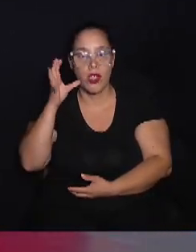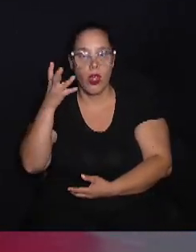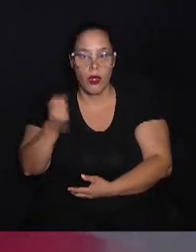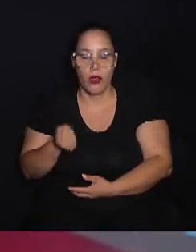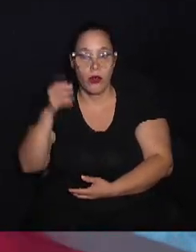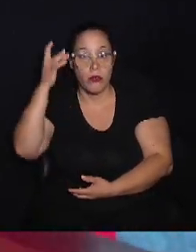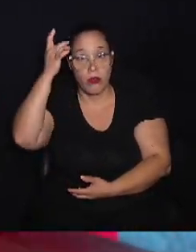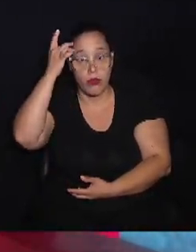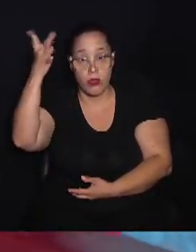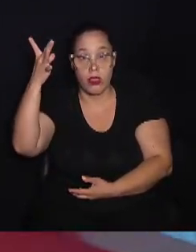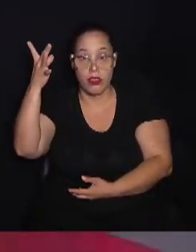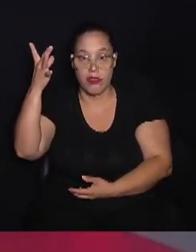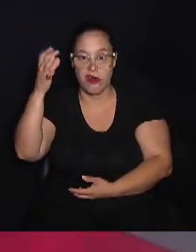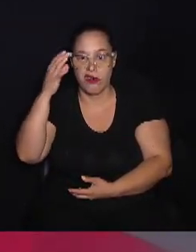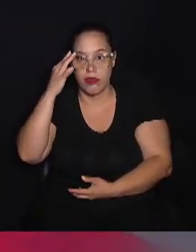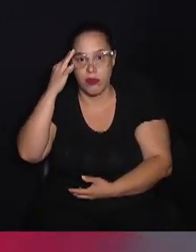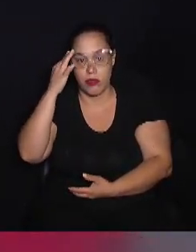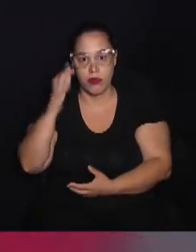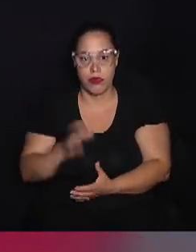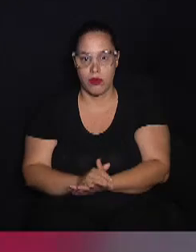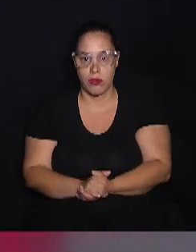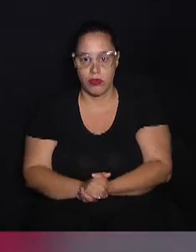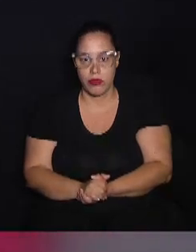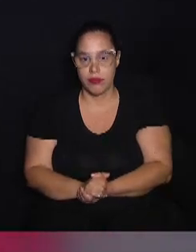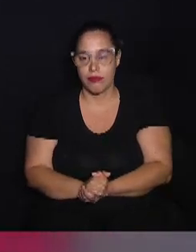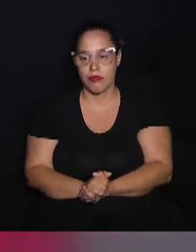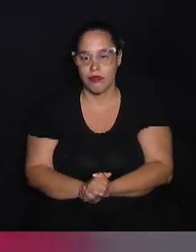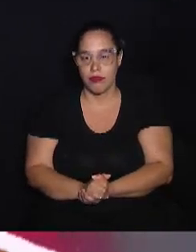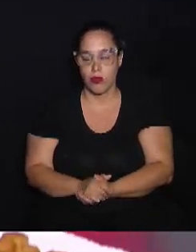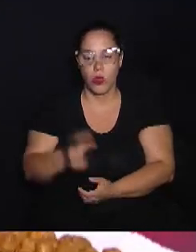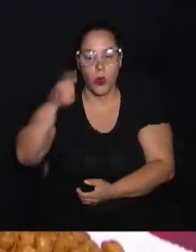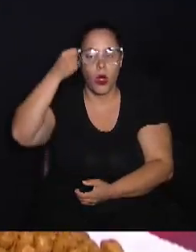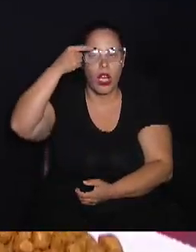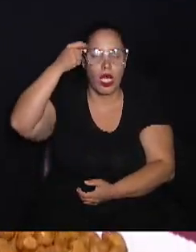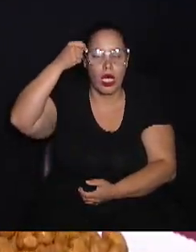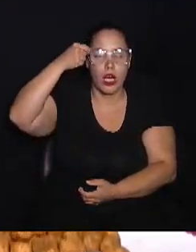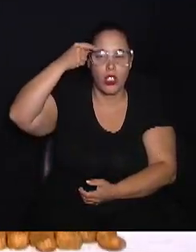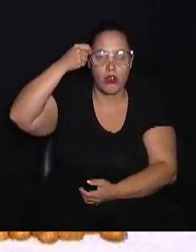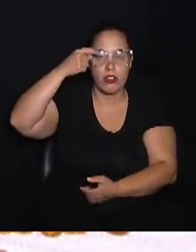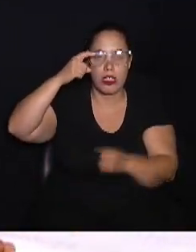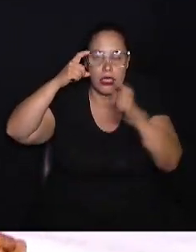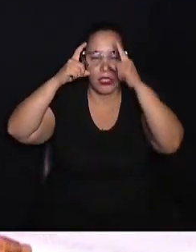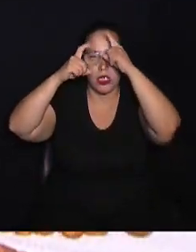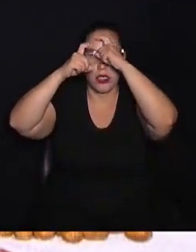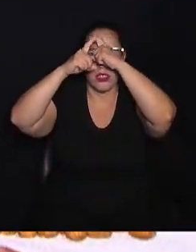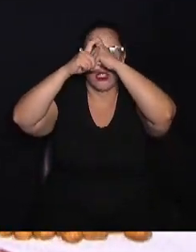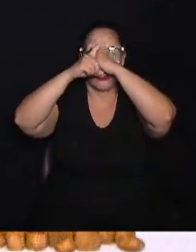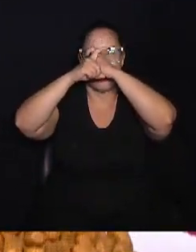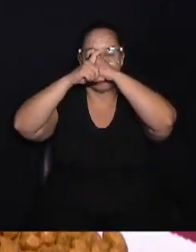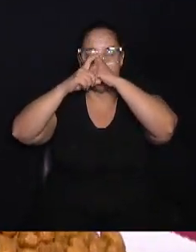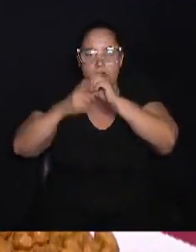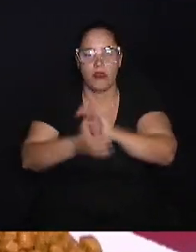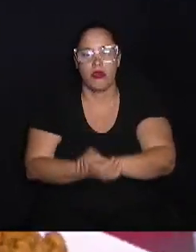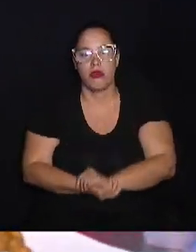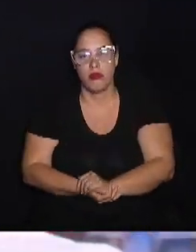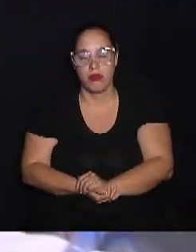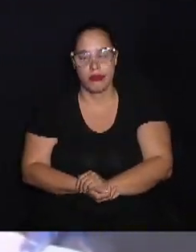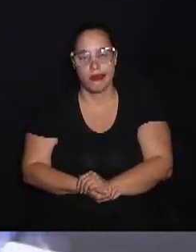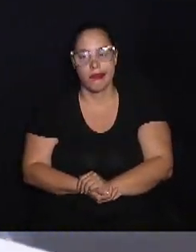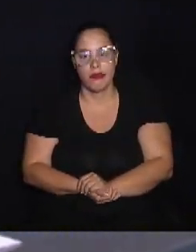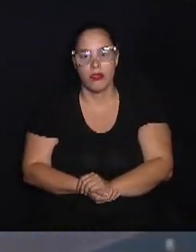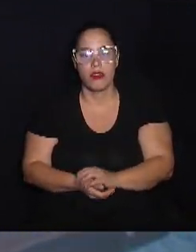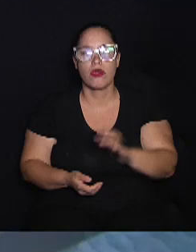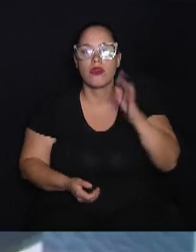mais facilidade assim serve também pros colírios né que é uma grande dificuldade de administração Então você